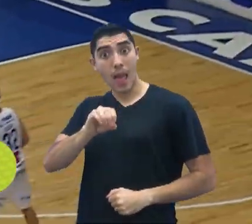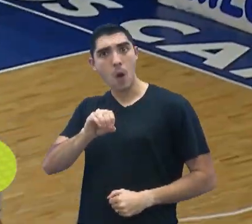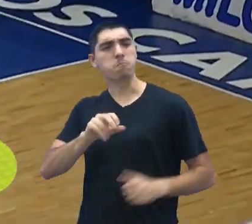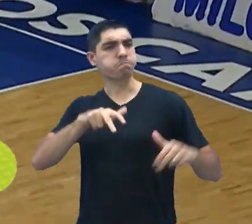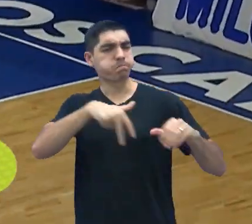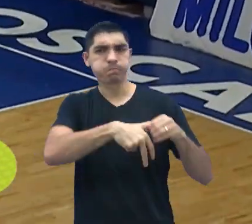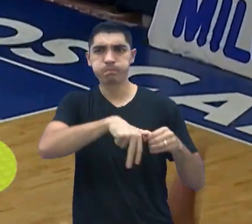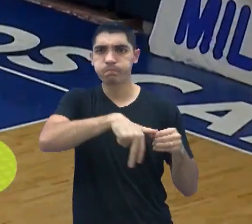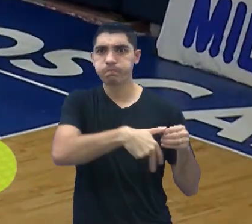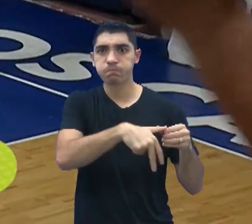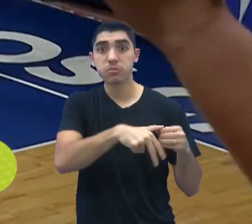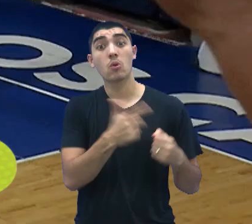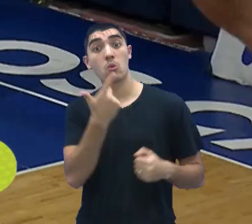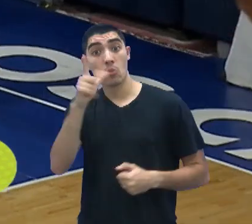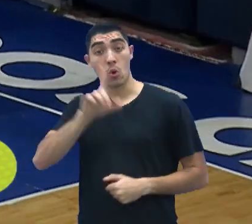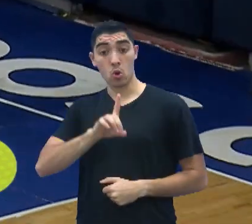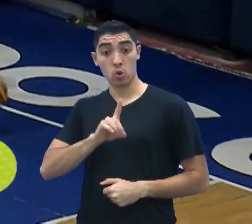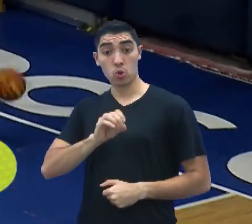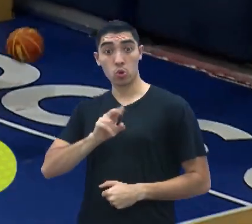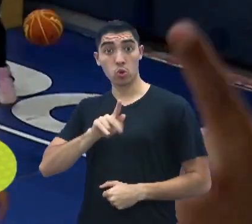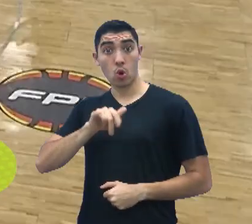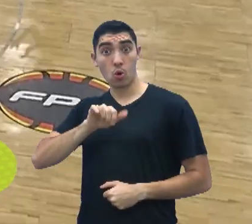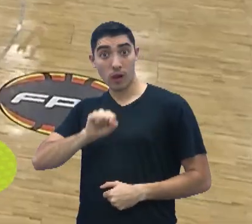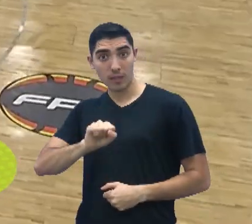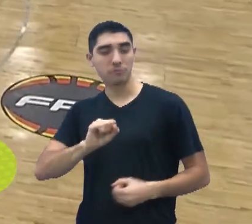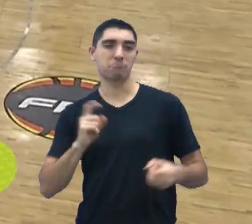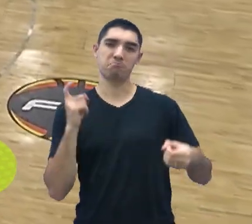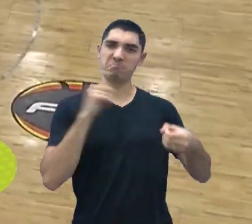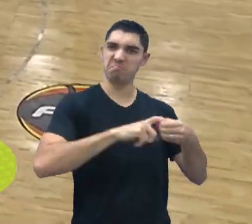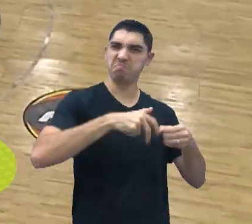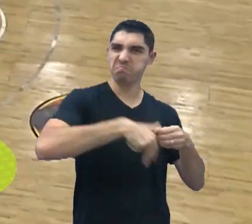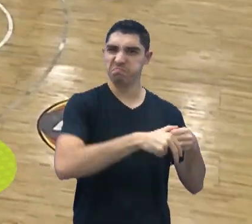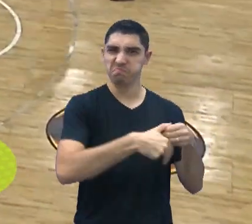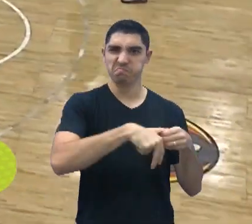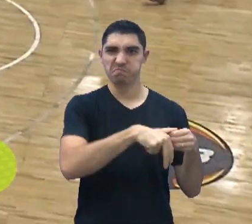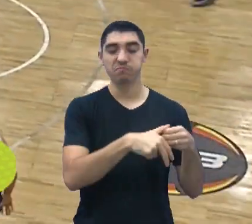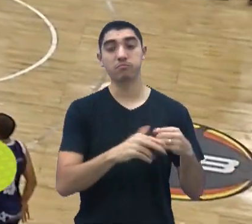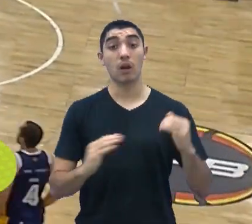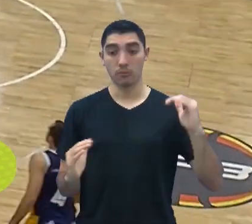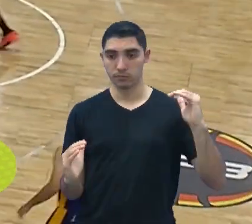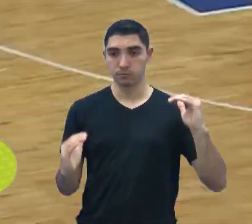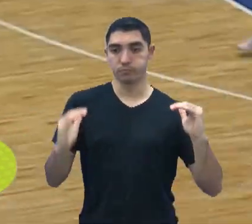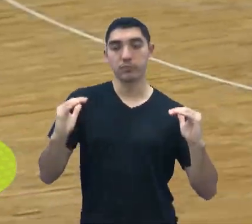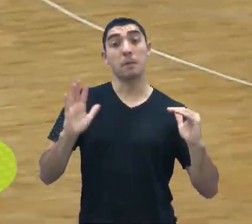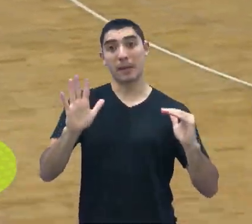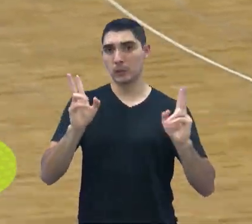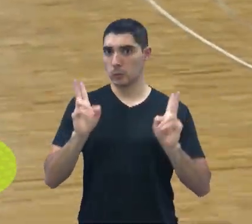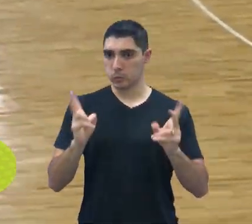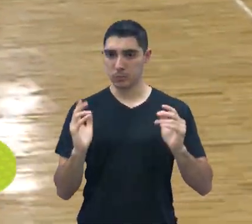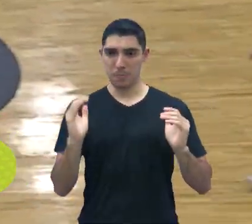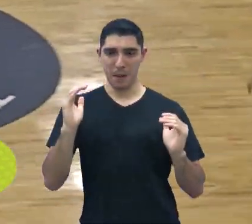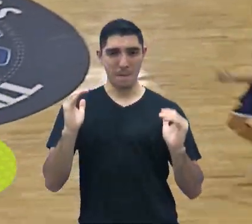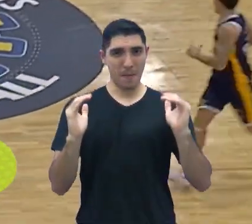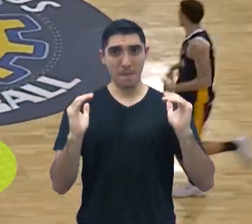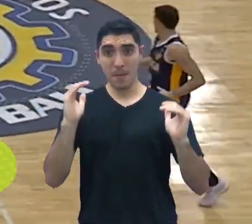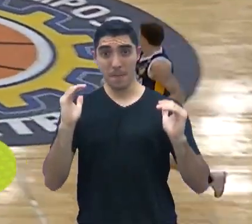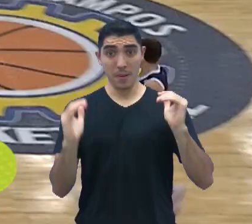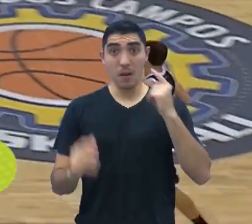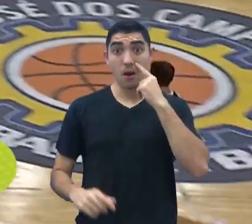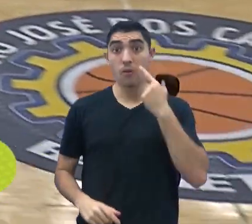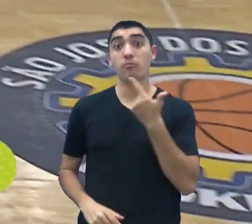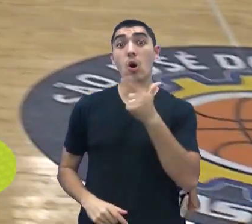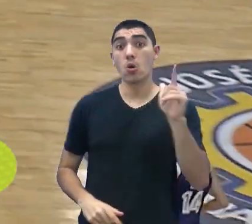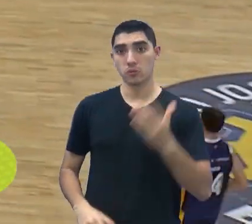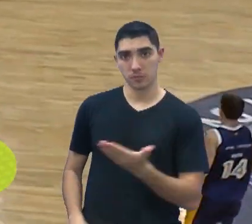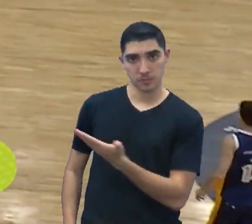e Douglas dos Santos enterrou para a Águia. Mas o placar continuava apertado e Anderson Barbosa não deixou